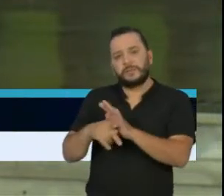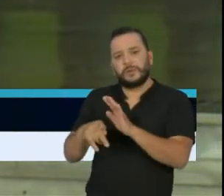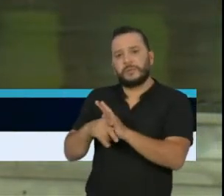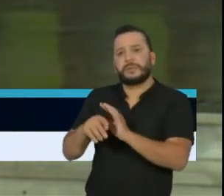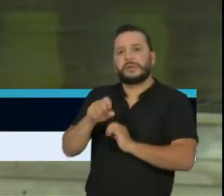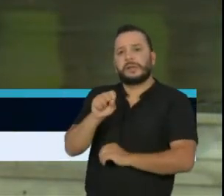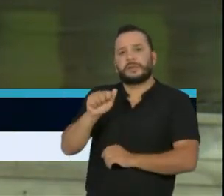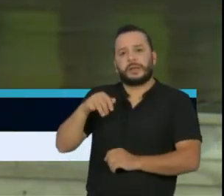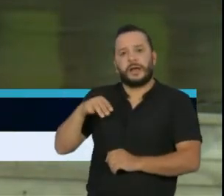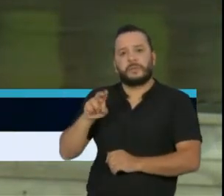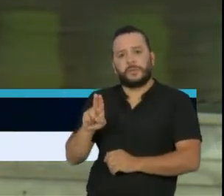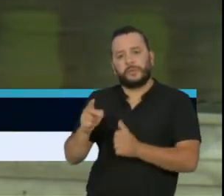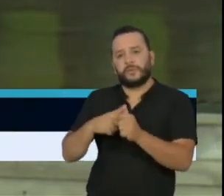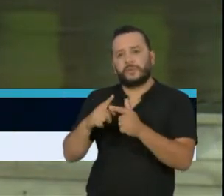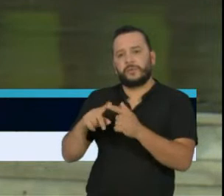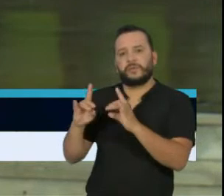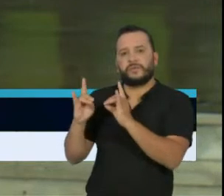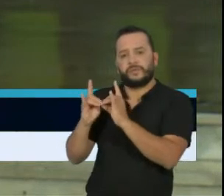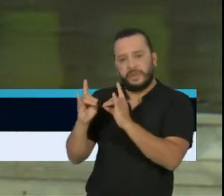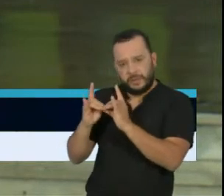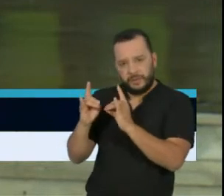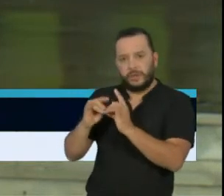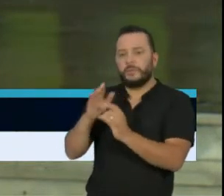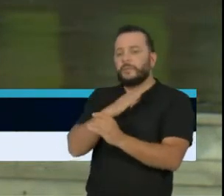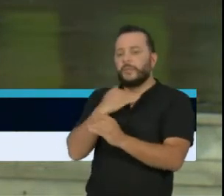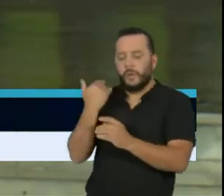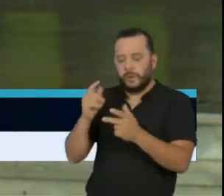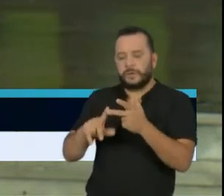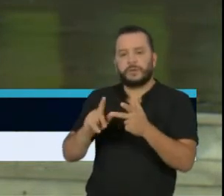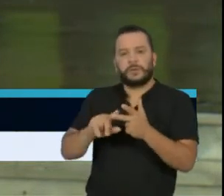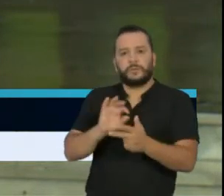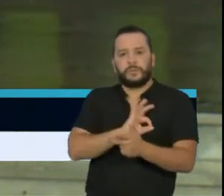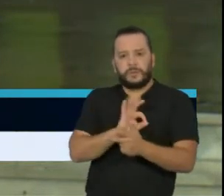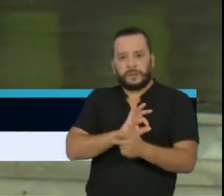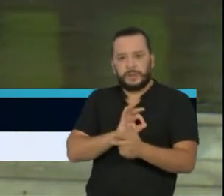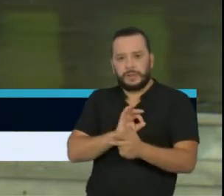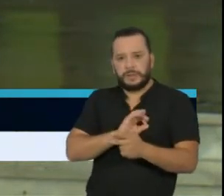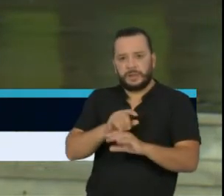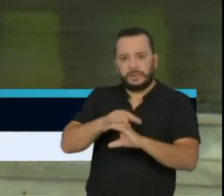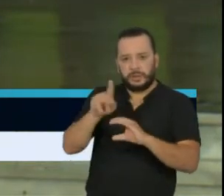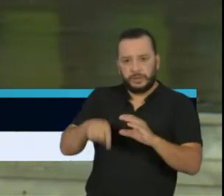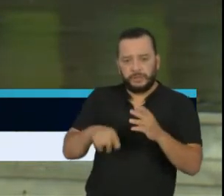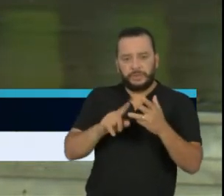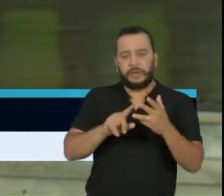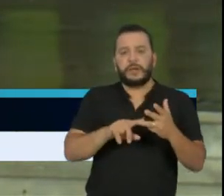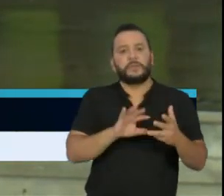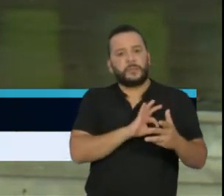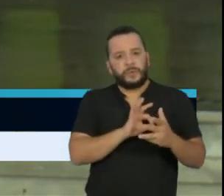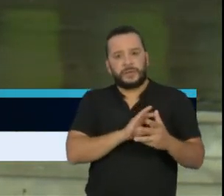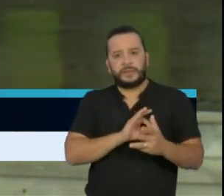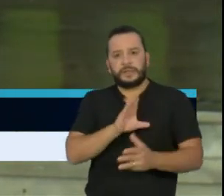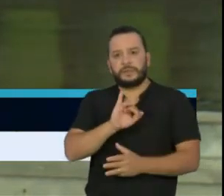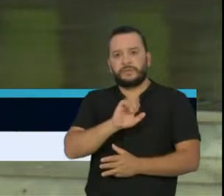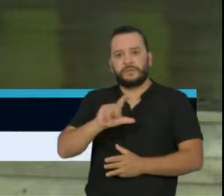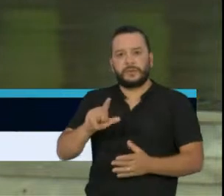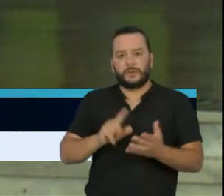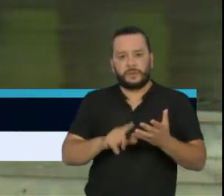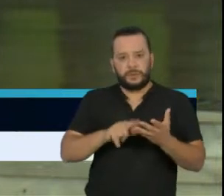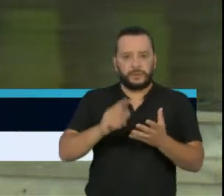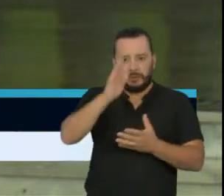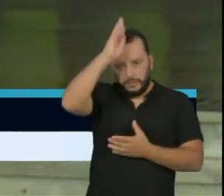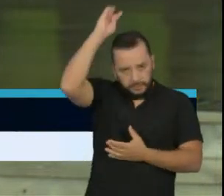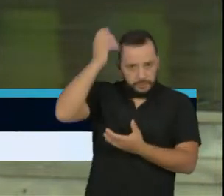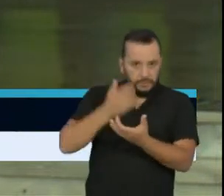SAMU, da Defesa Civil, da Polícia Científica, da Polícia Civil e do Corpo de Bombeiros.